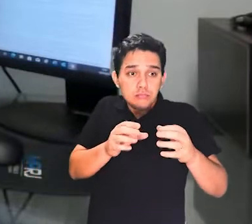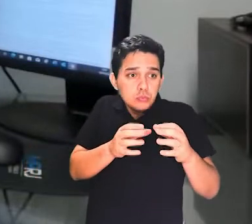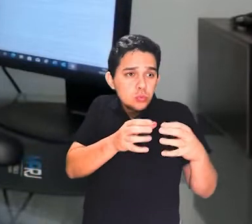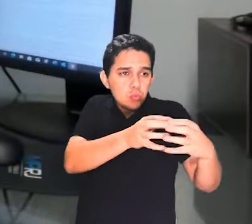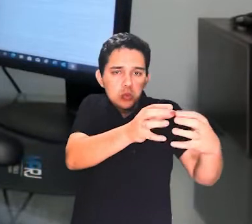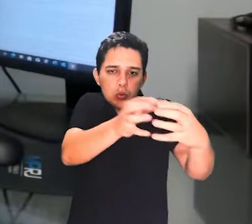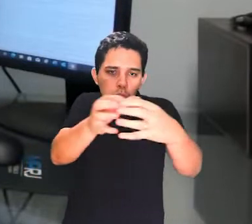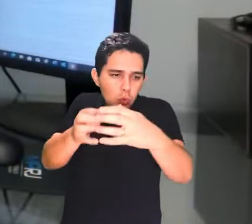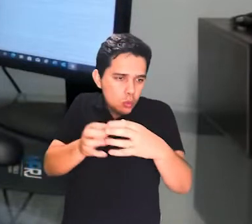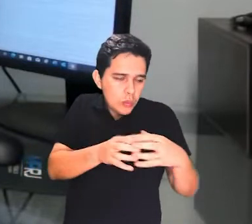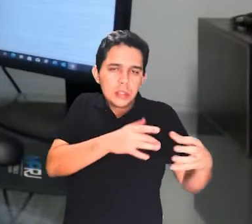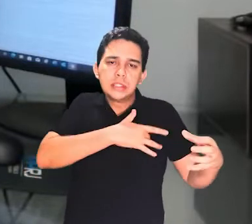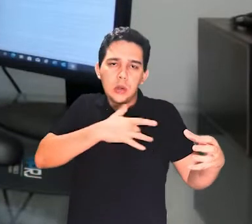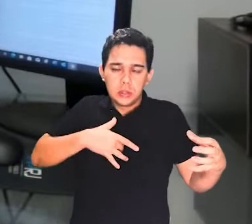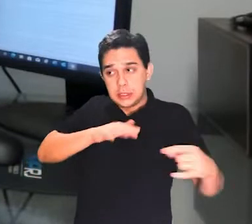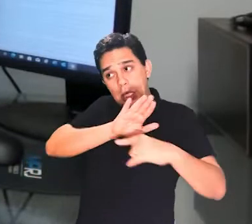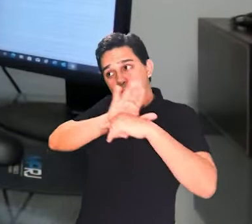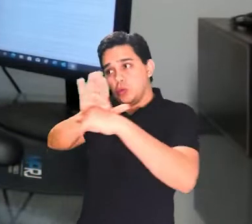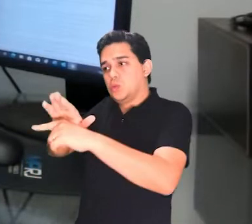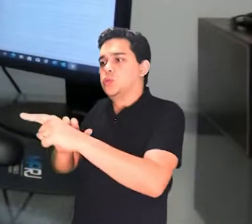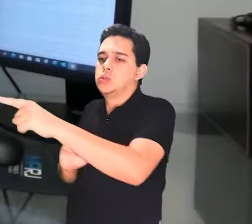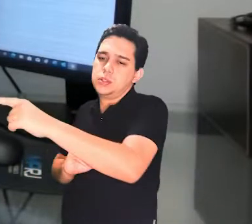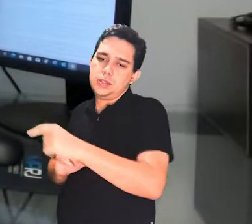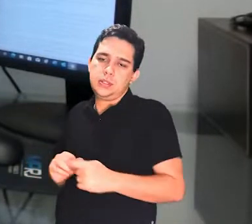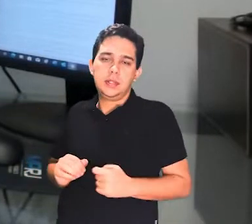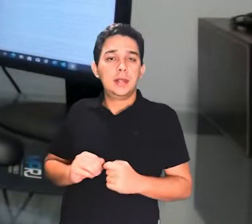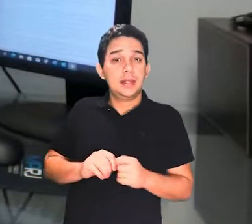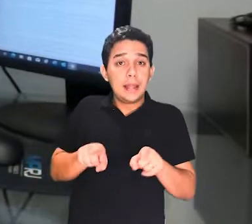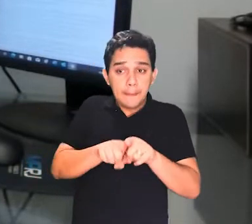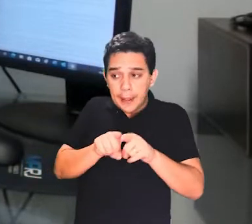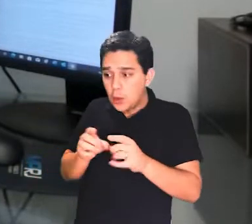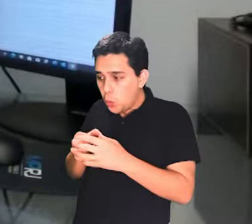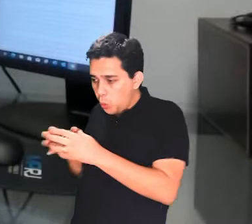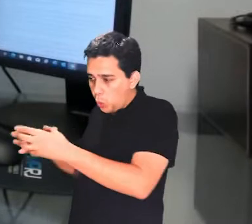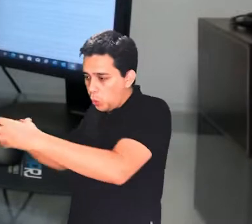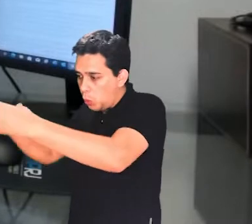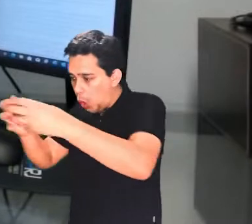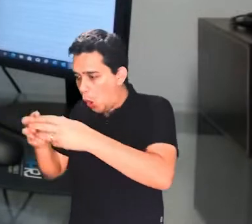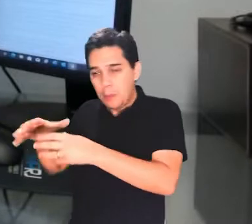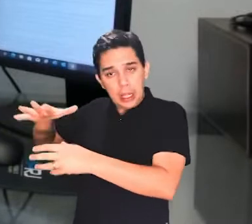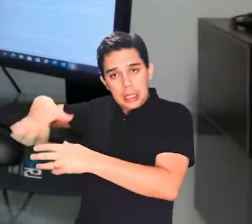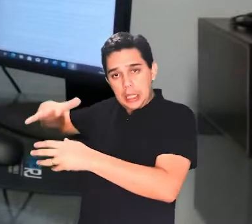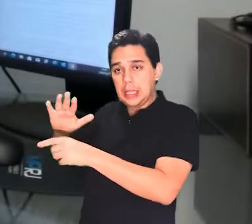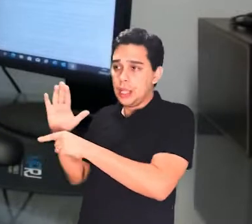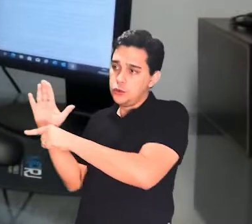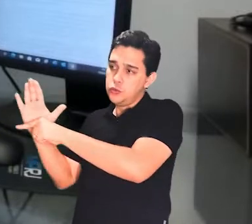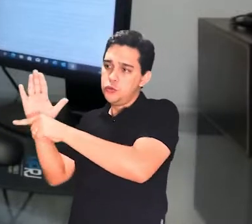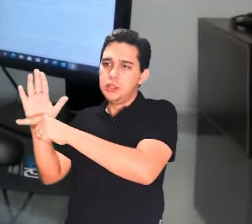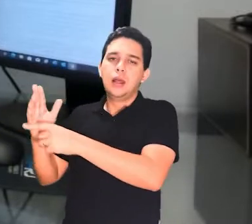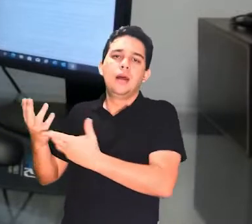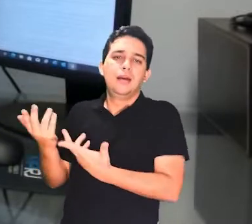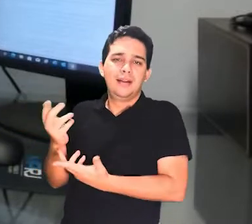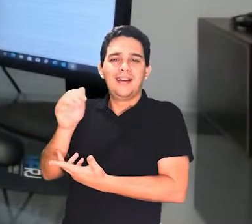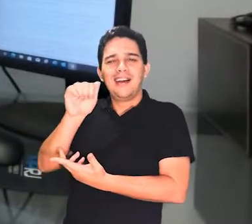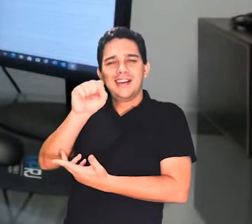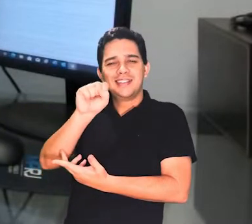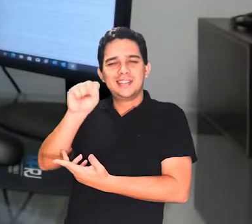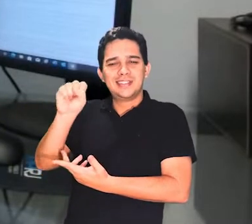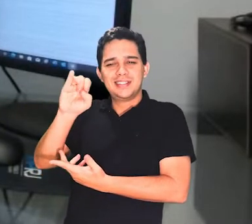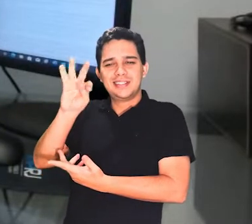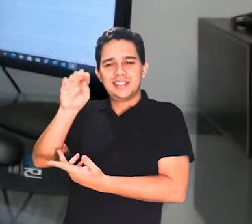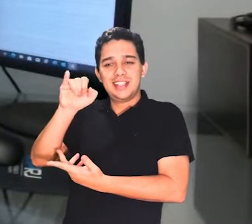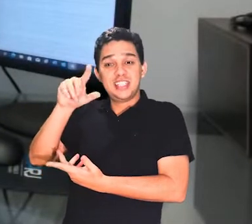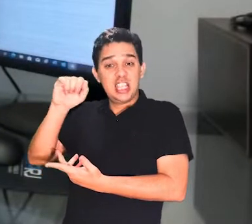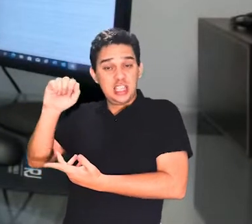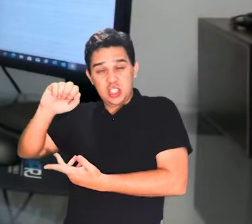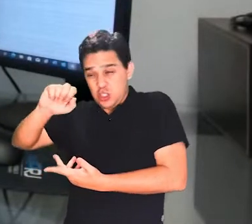quanto dos serviços da rede de assistência social. Então, paralelamente, a Força-Tarefa vai se